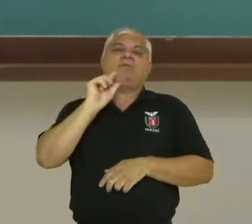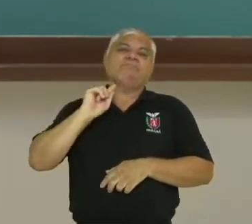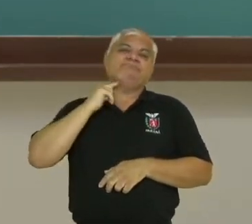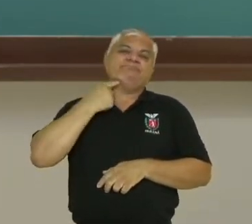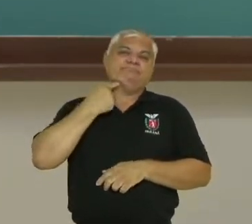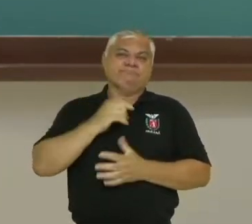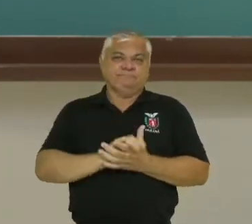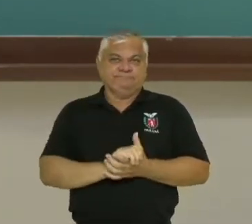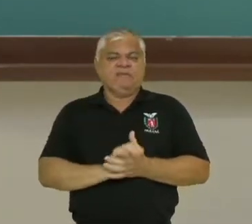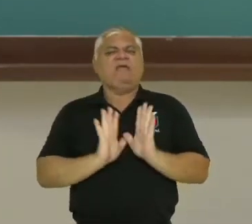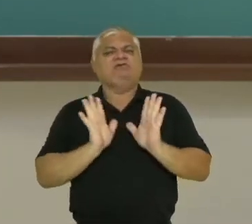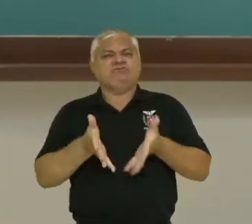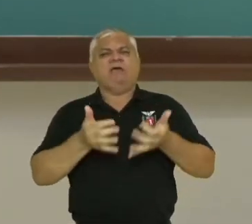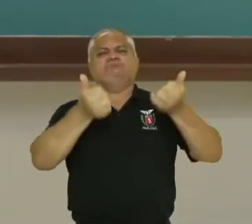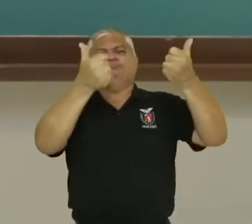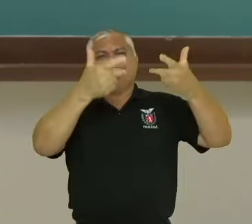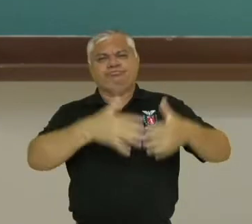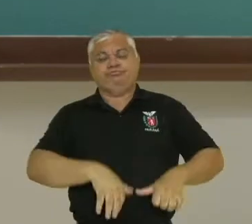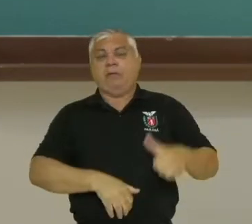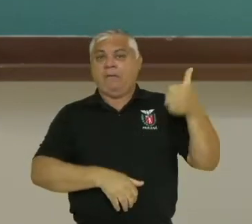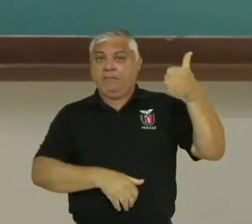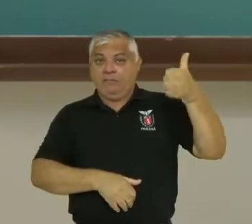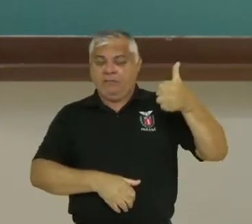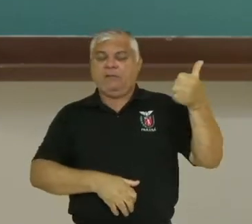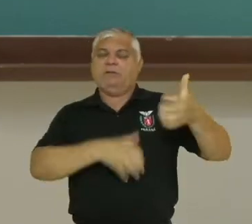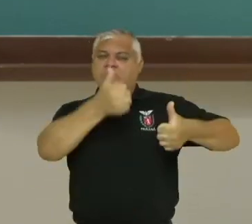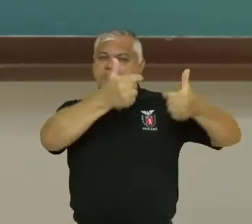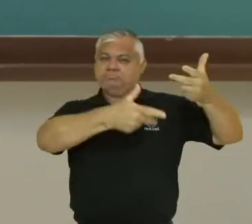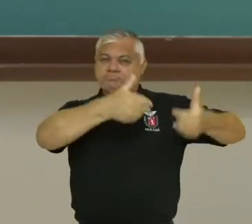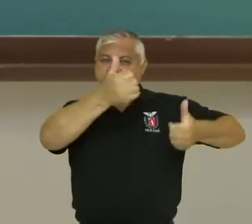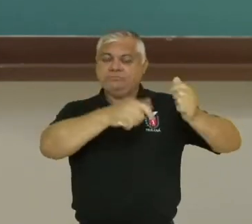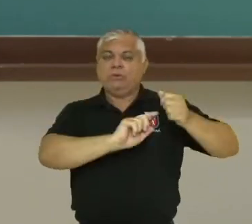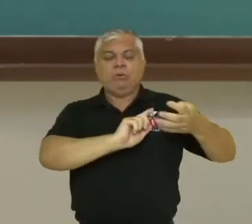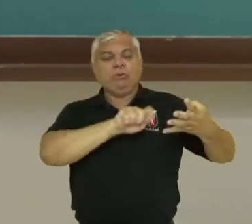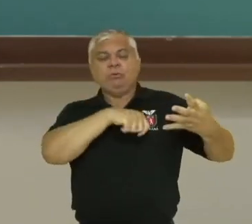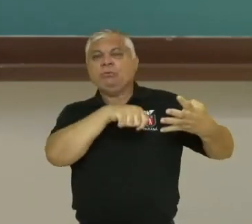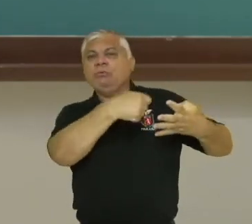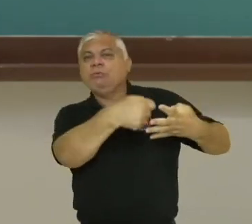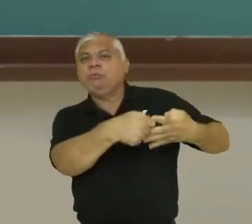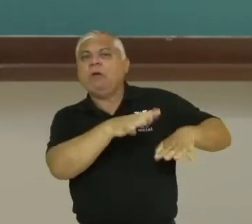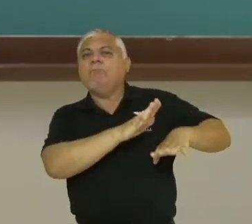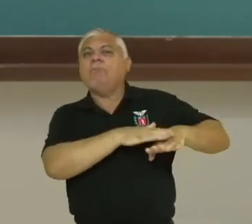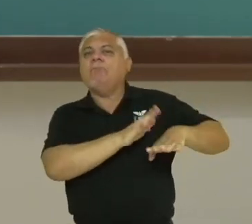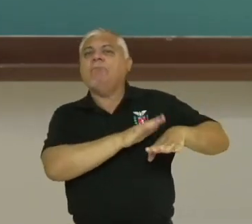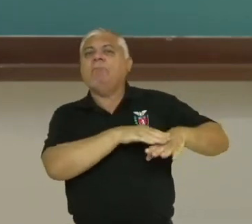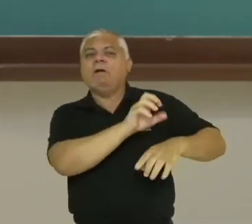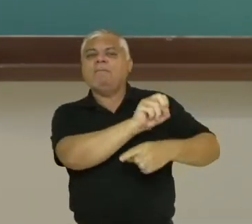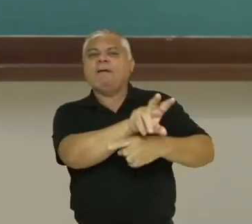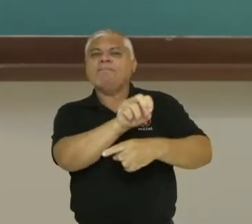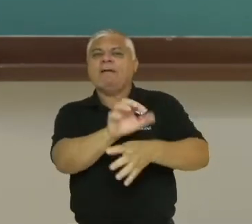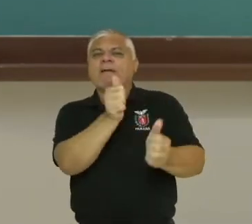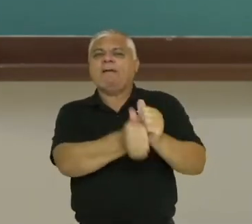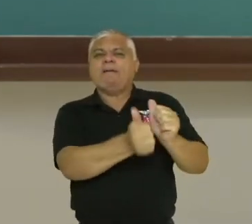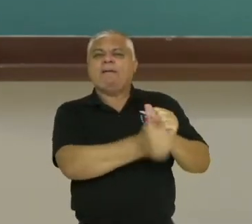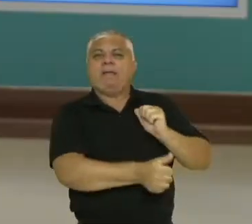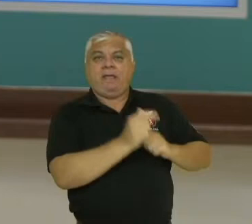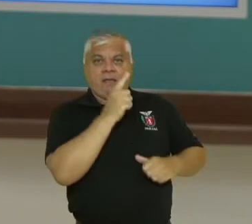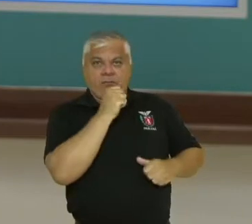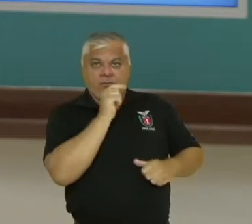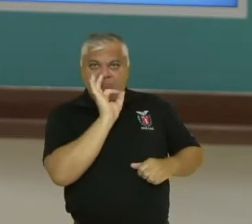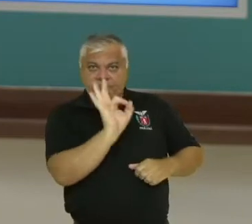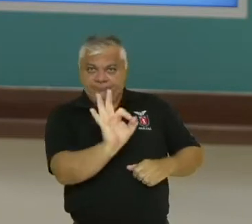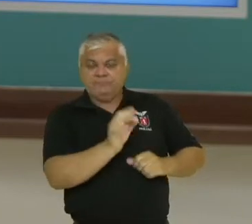contaminada. Nós já tivemos um primeiro contato e vimos quais ações contaminam ou poluem a água.